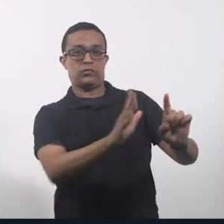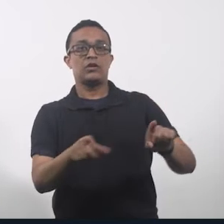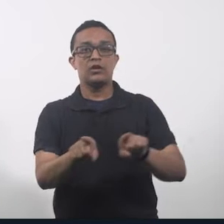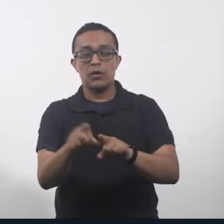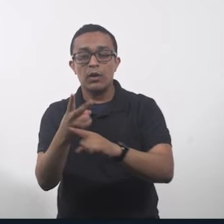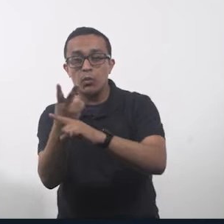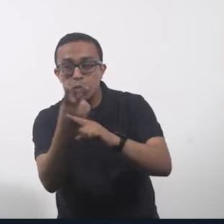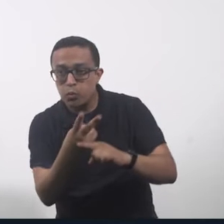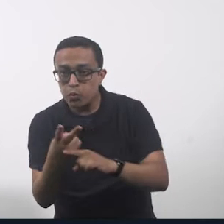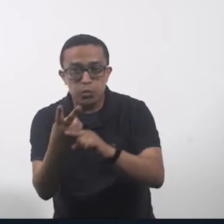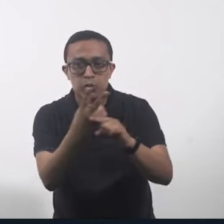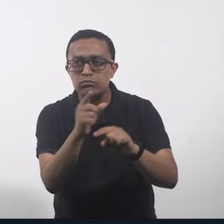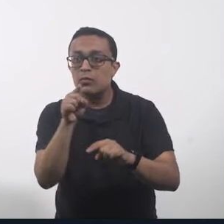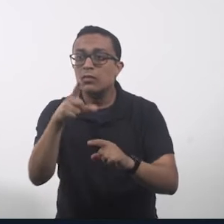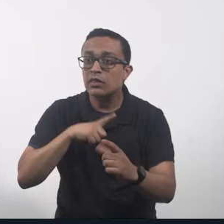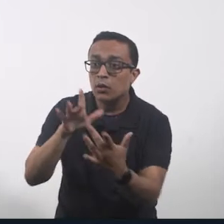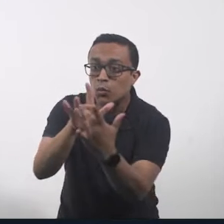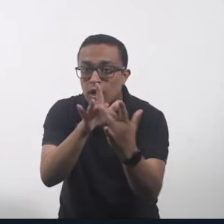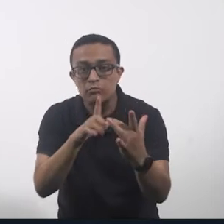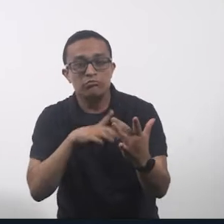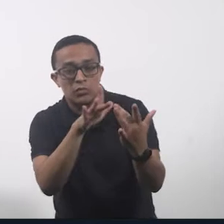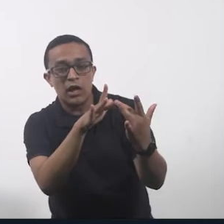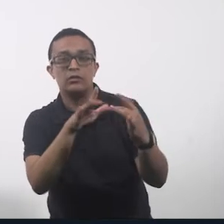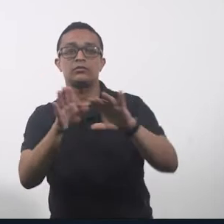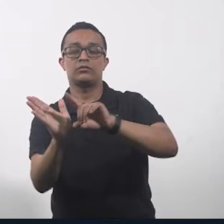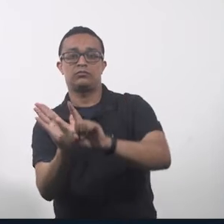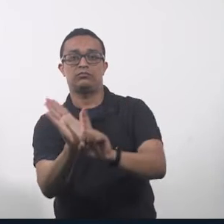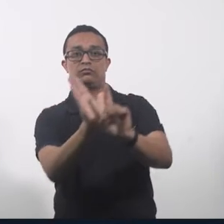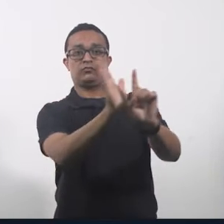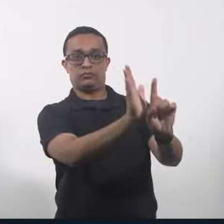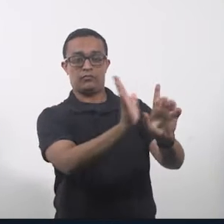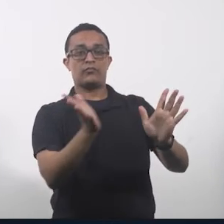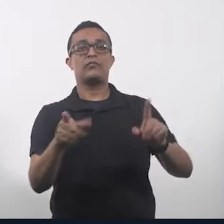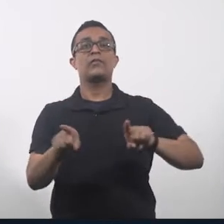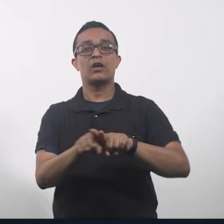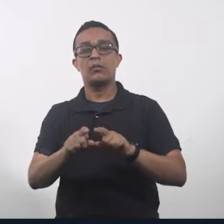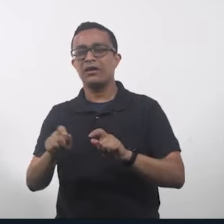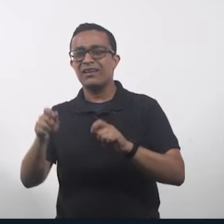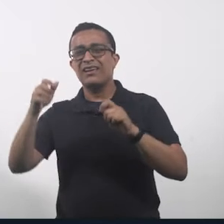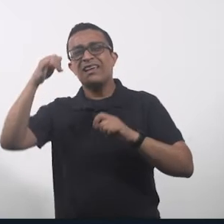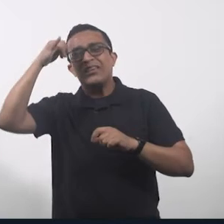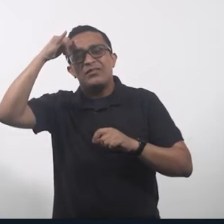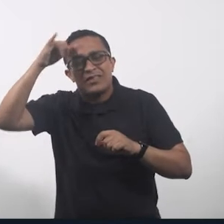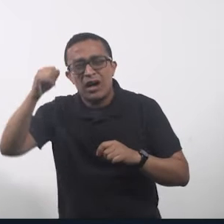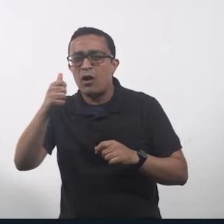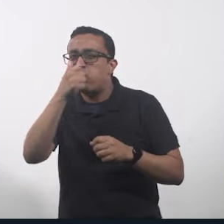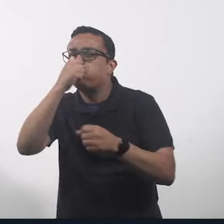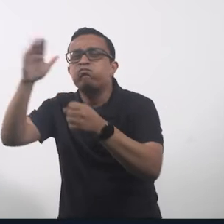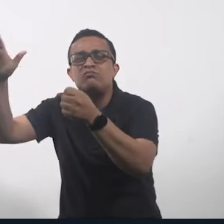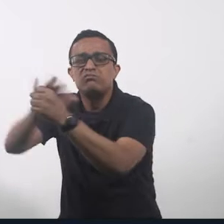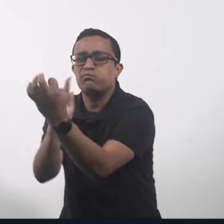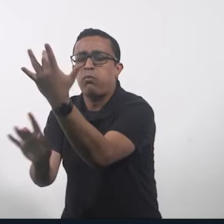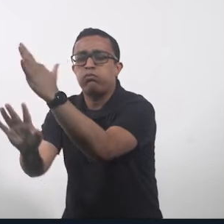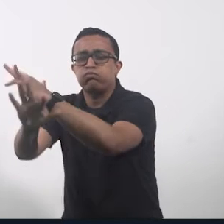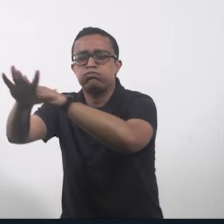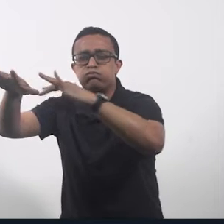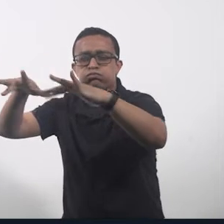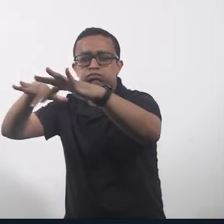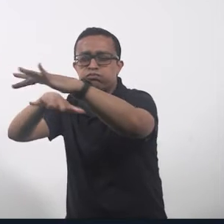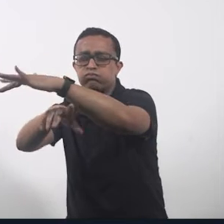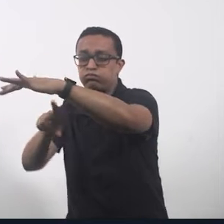rastreamento de contatos. A recomendação de, sempre que possível, evitar ambientes com aglomeração, né, e medidas de controle